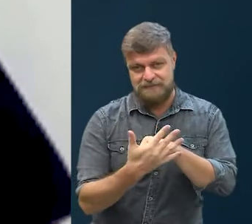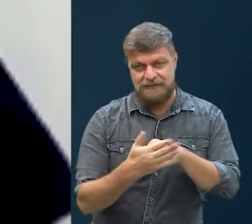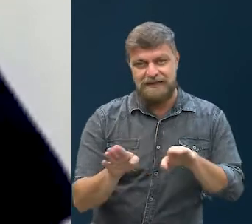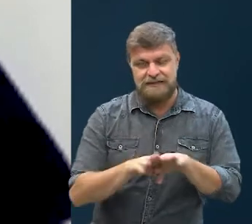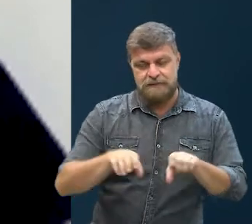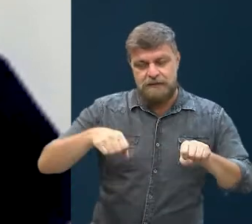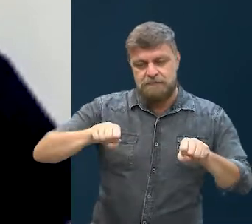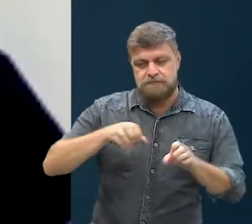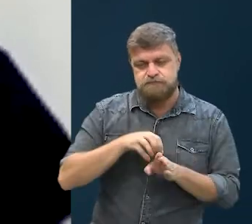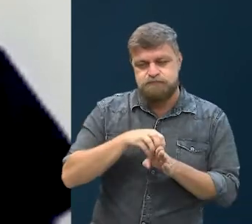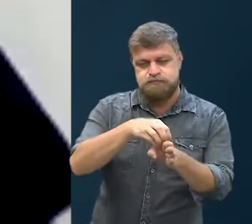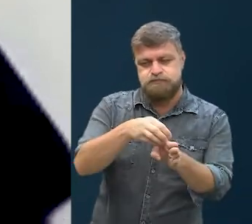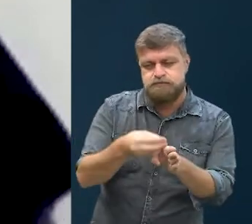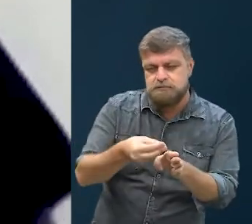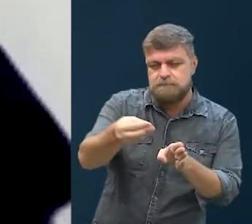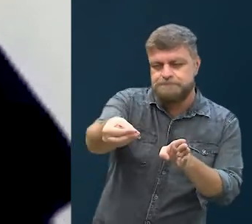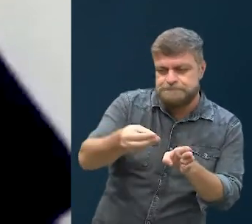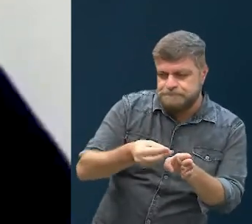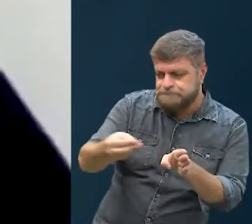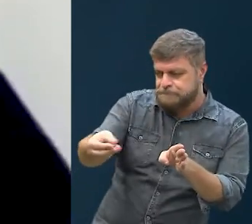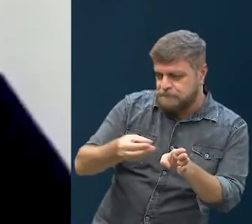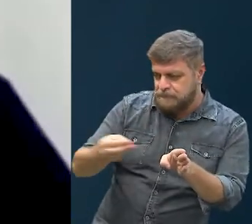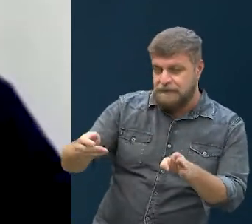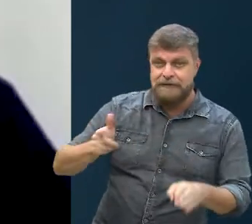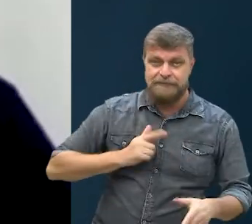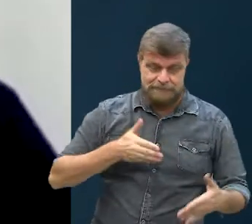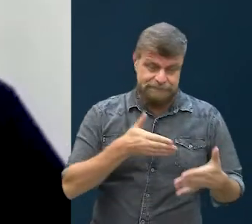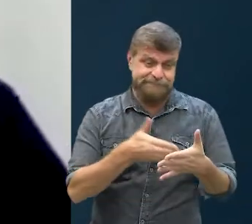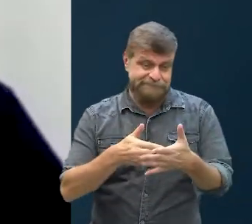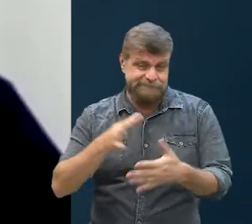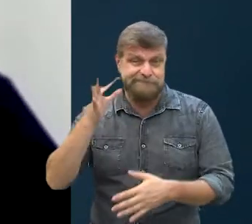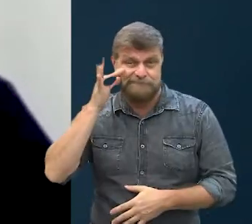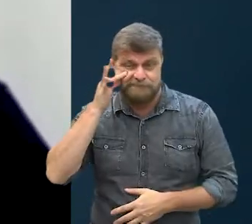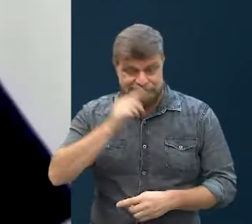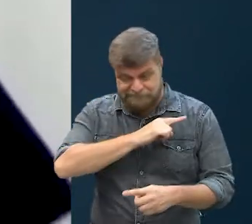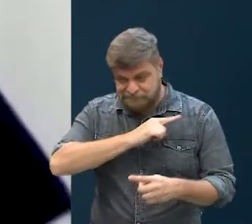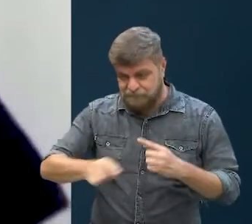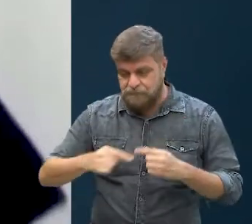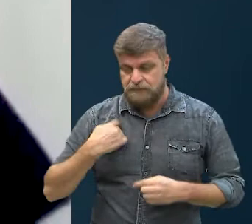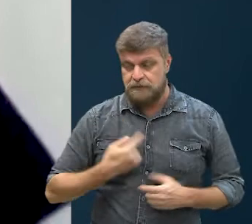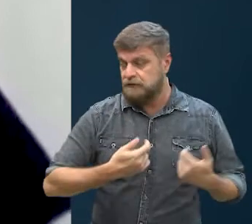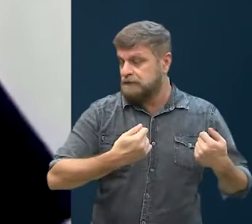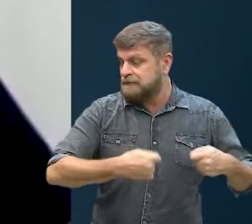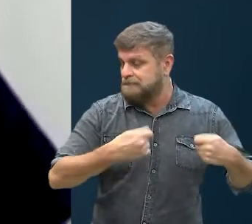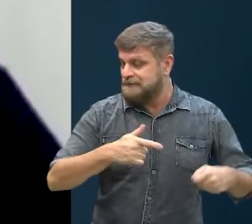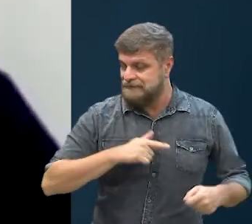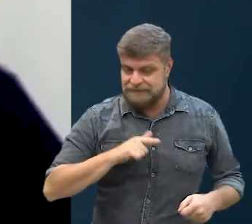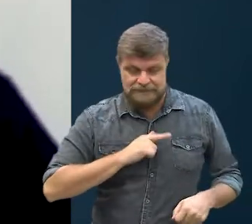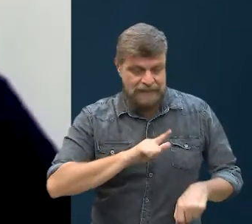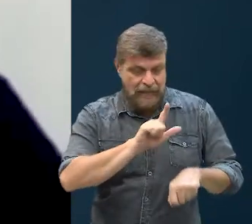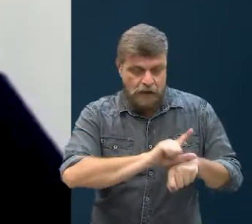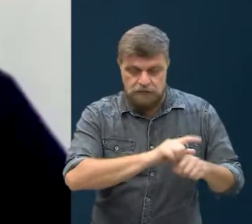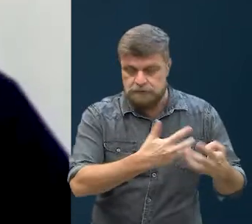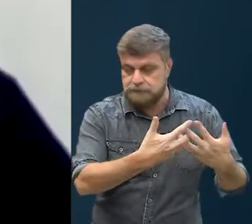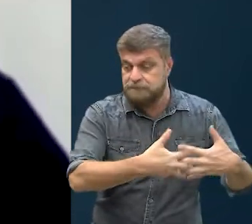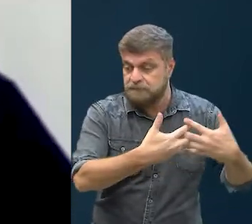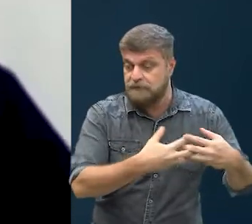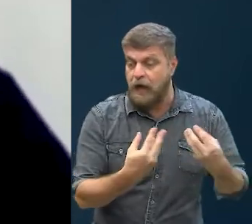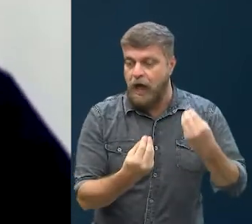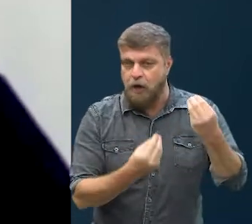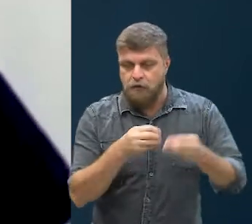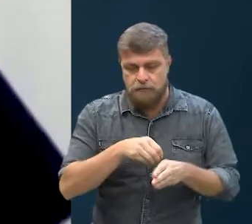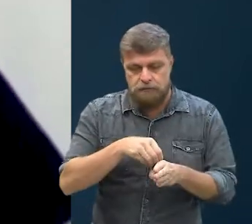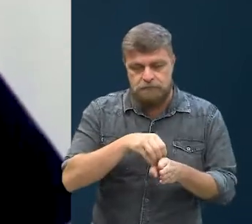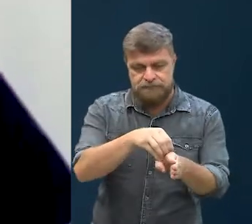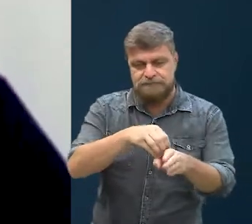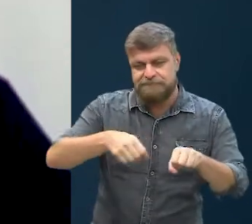do delivery, né? Porque você tem a restrição aí do presencial e a gente precisa sustentar esses negócios, né? É